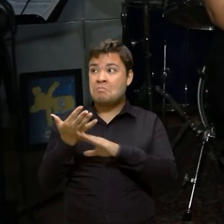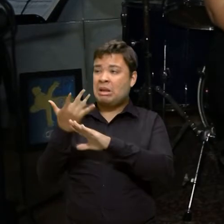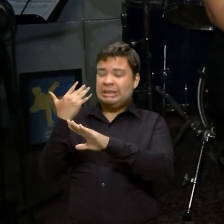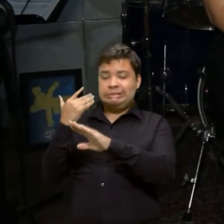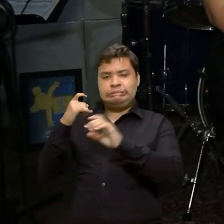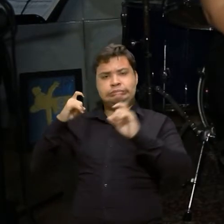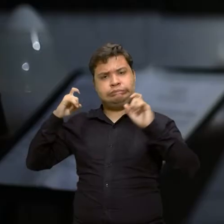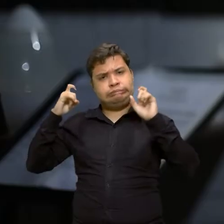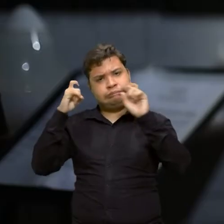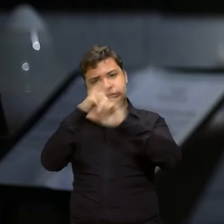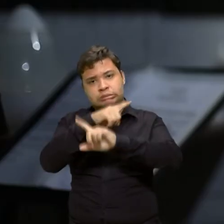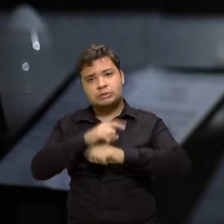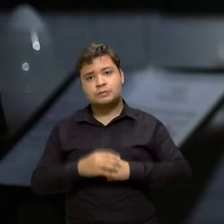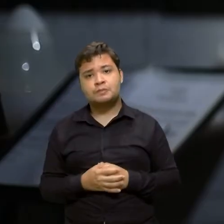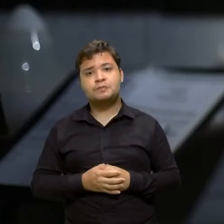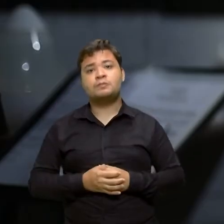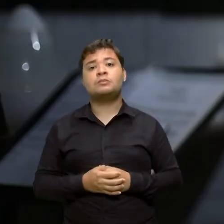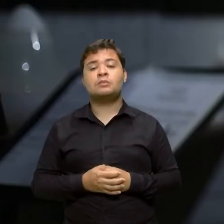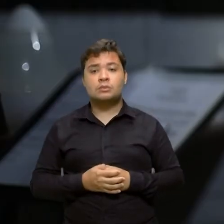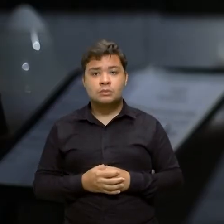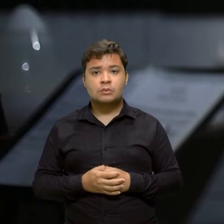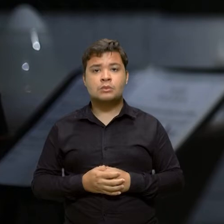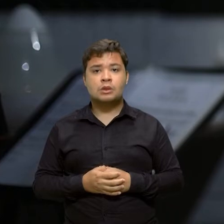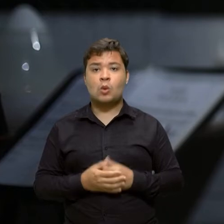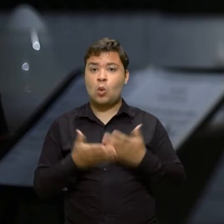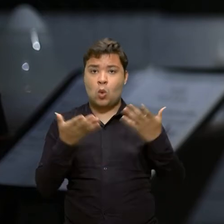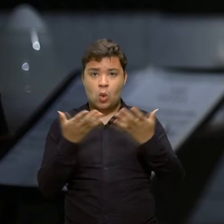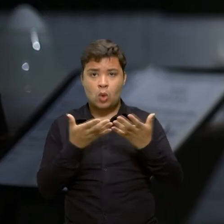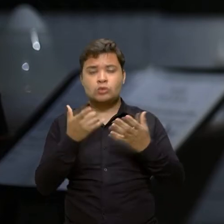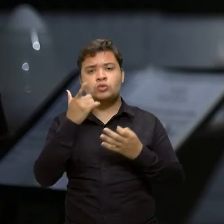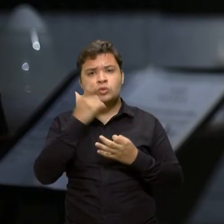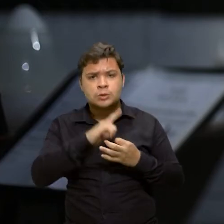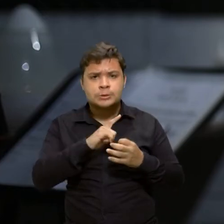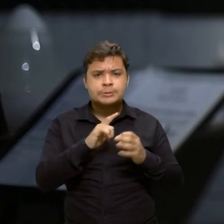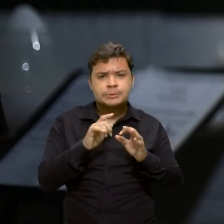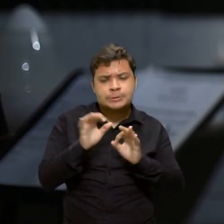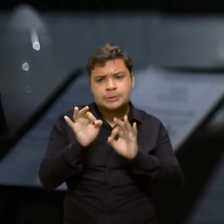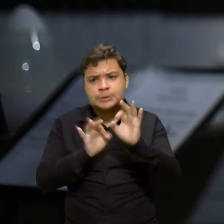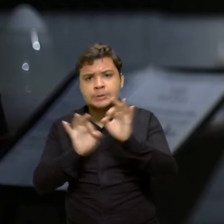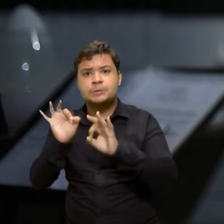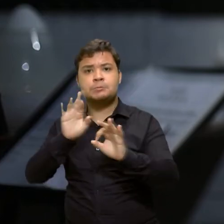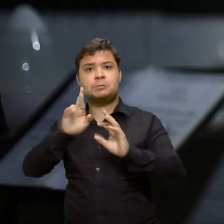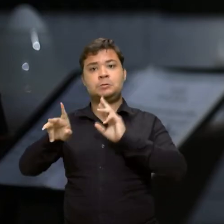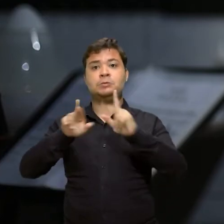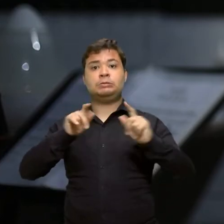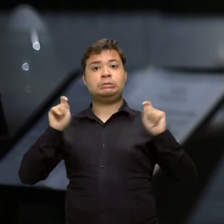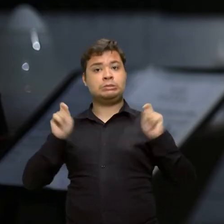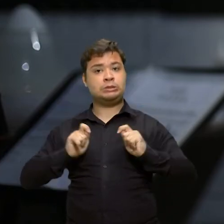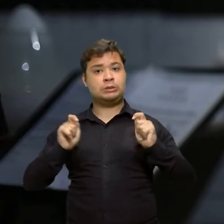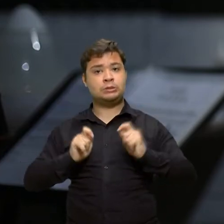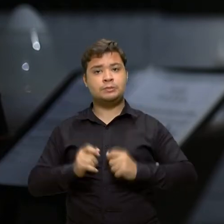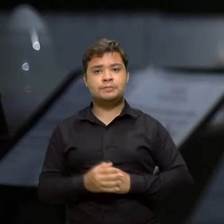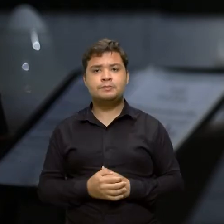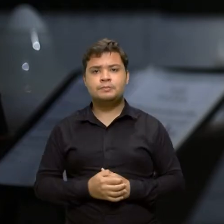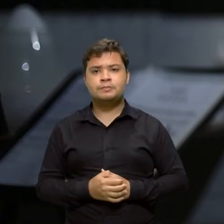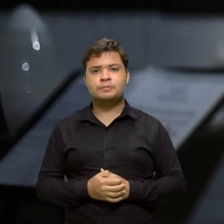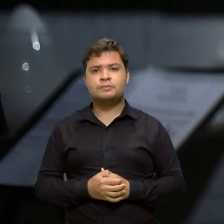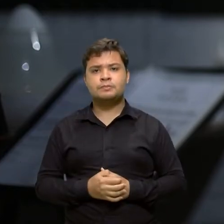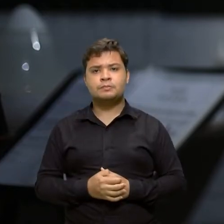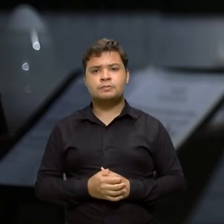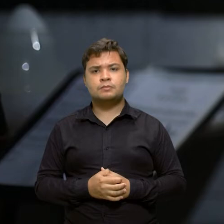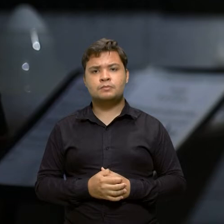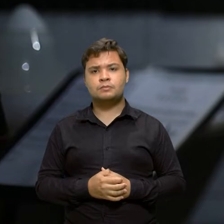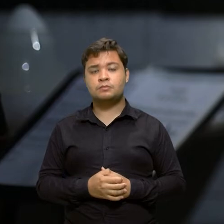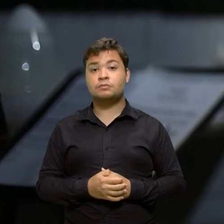Antigamente era tudo mais difícil. Então, hoje a gente está conseguindo ter essa mobilidade e a gente